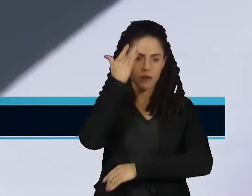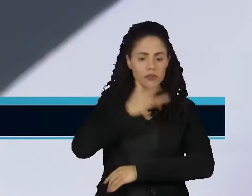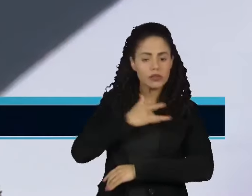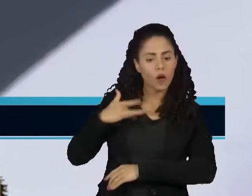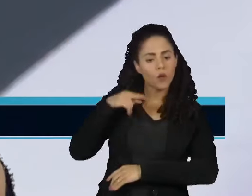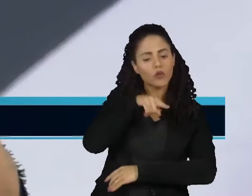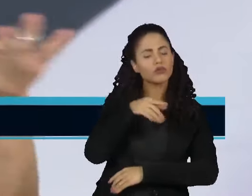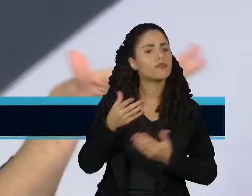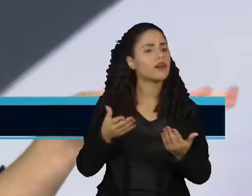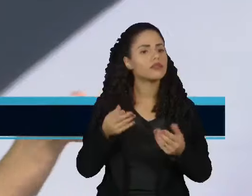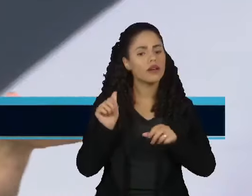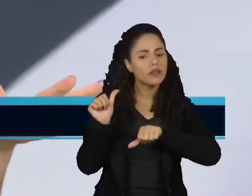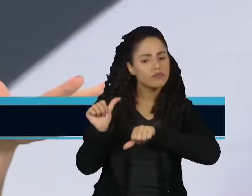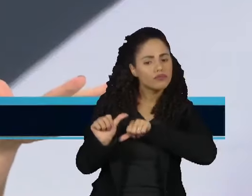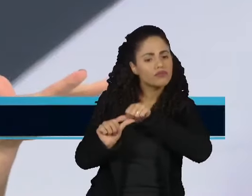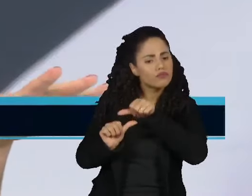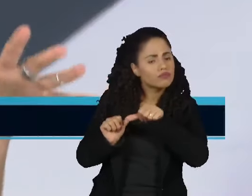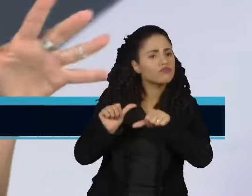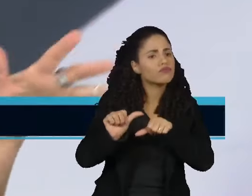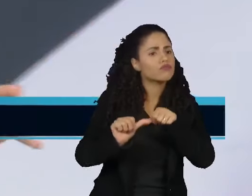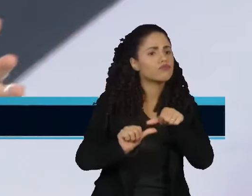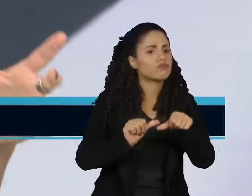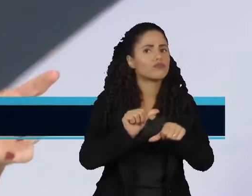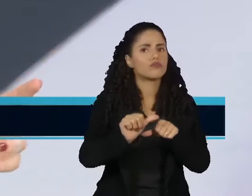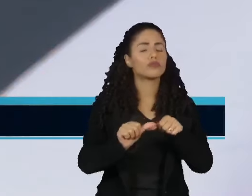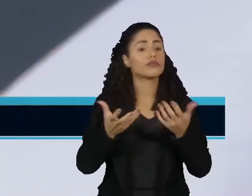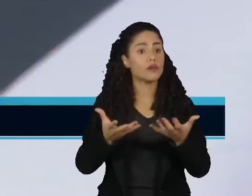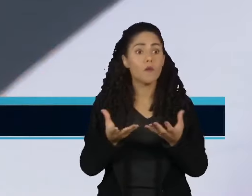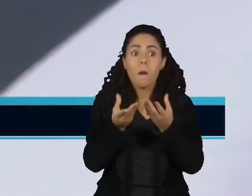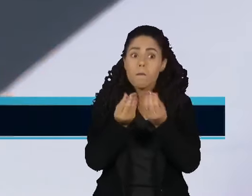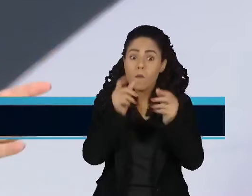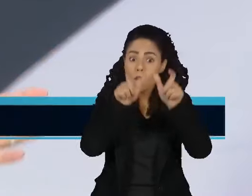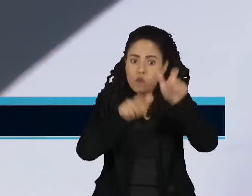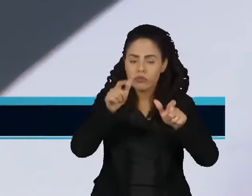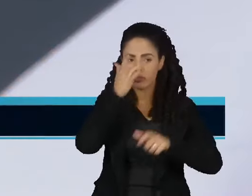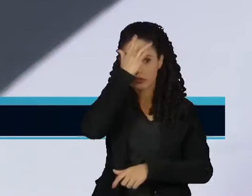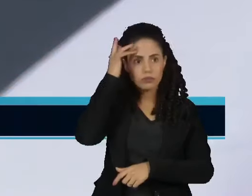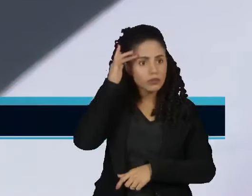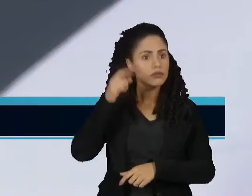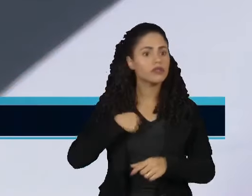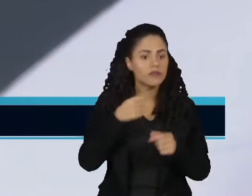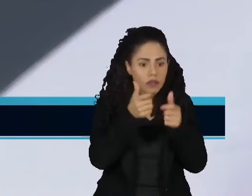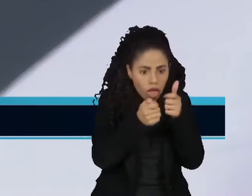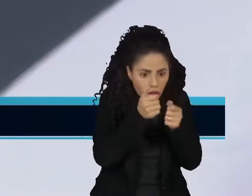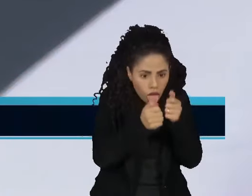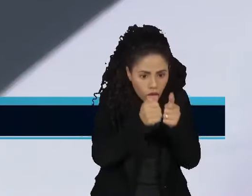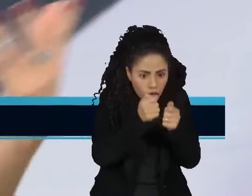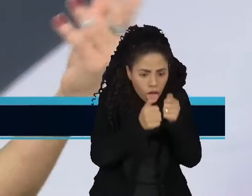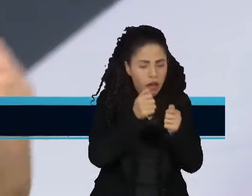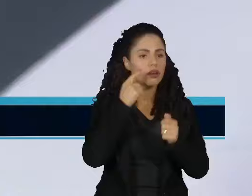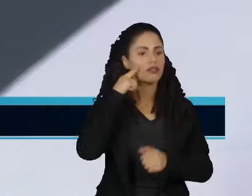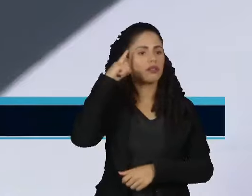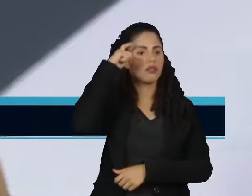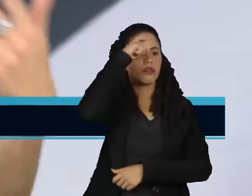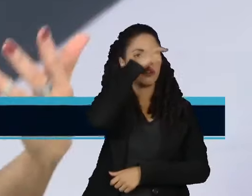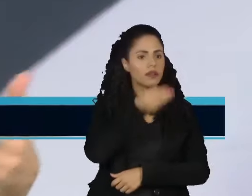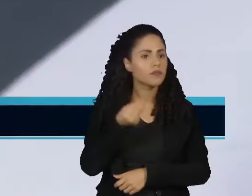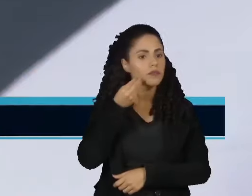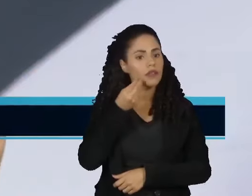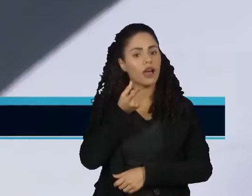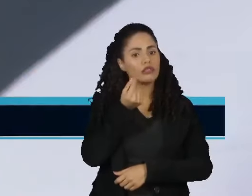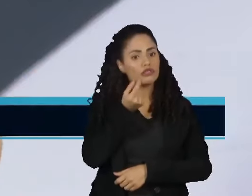mas ele vai mudando a forma de se relacionar das pessoas. É muita gente que realmente passa um tempo considerável e começa a dedicar a isso recursos